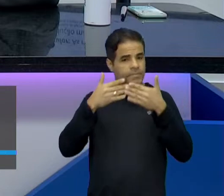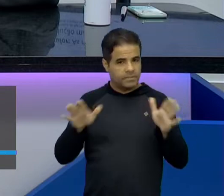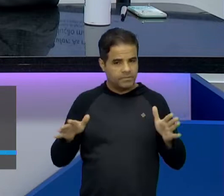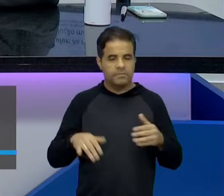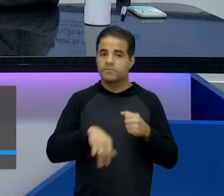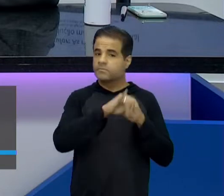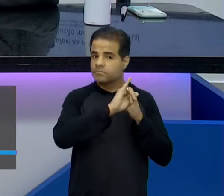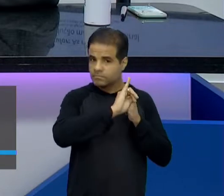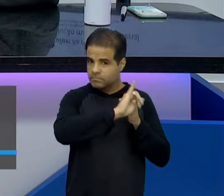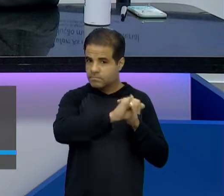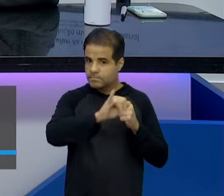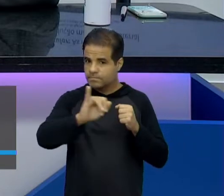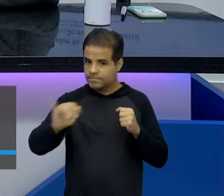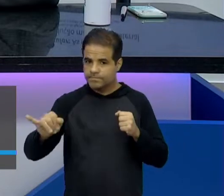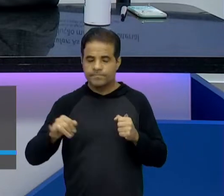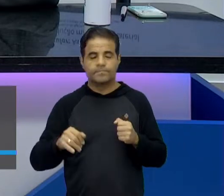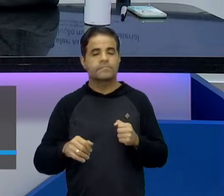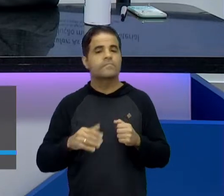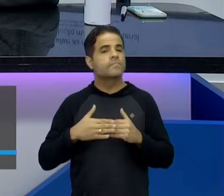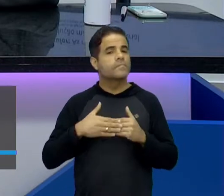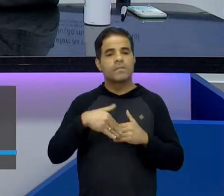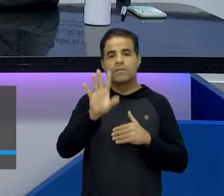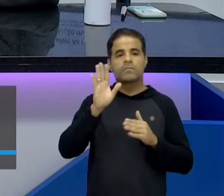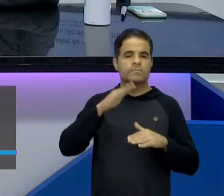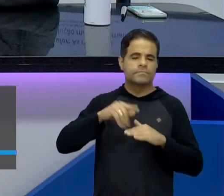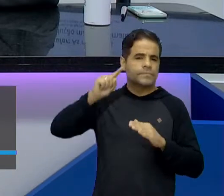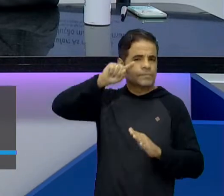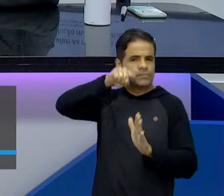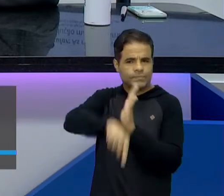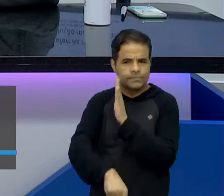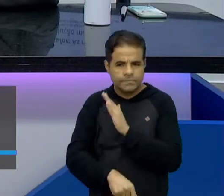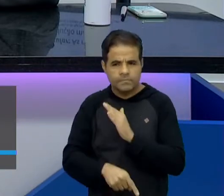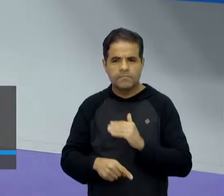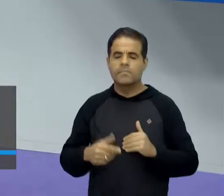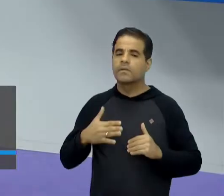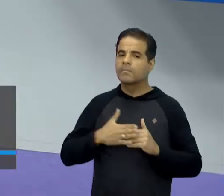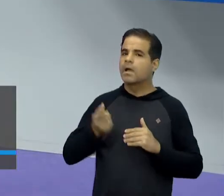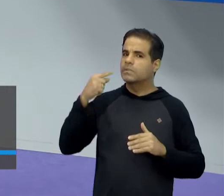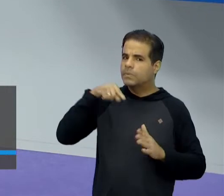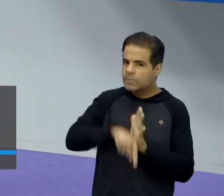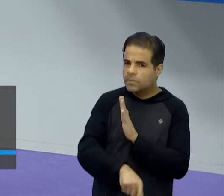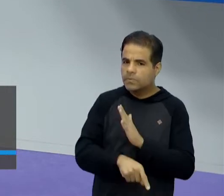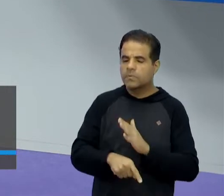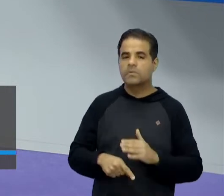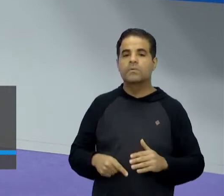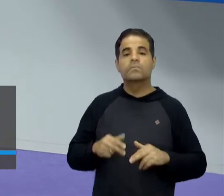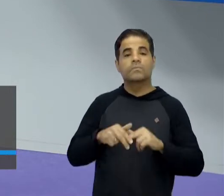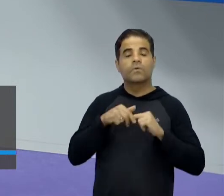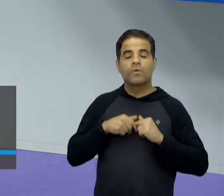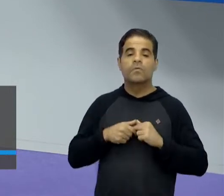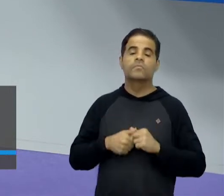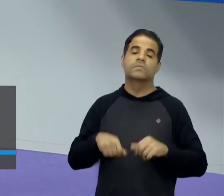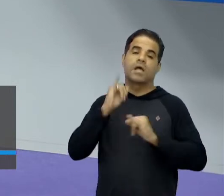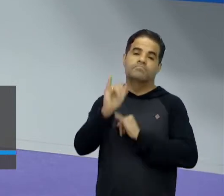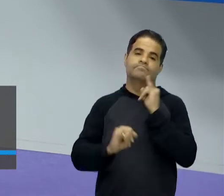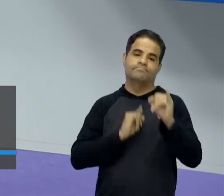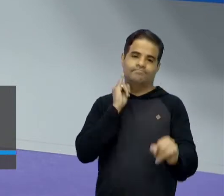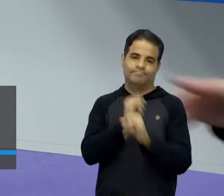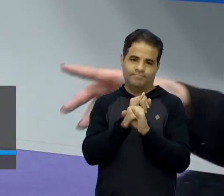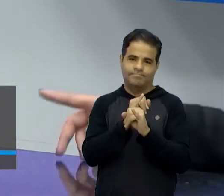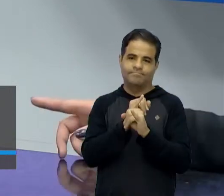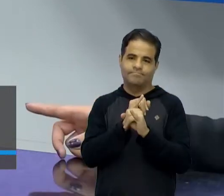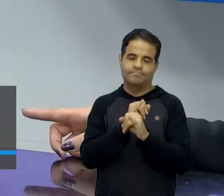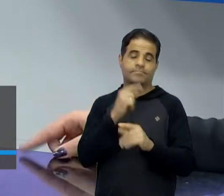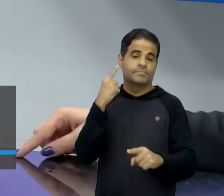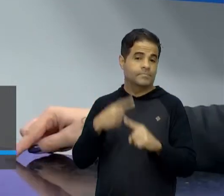de narrativas, ela ficou mais profunda, ela ficou mais intensa com o advento da internet. Sim, de fato.